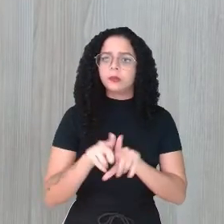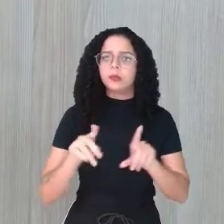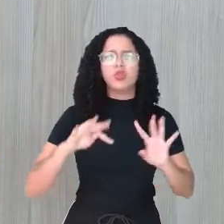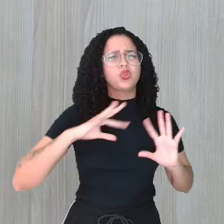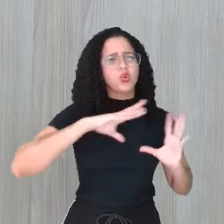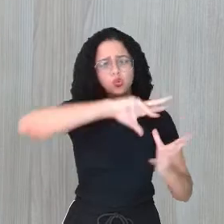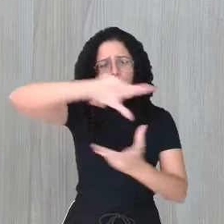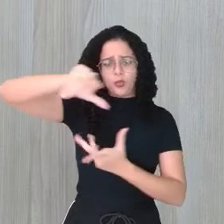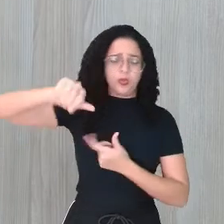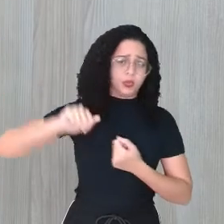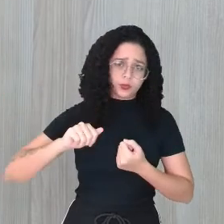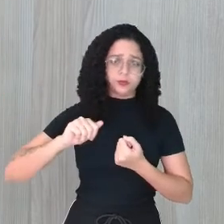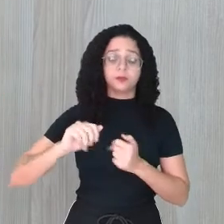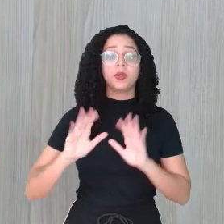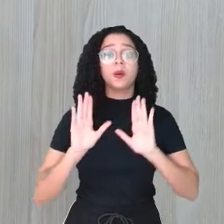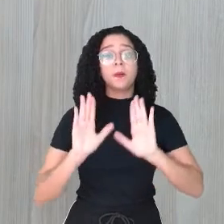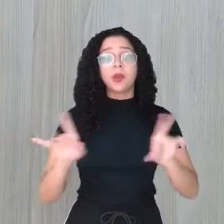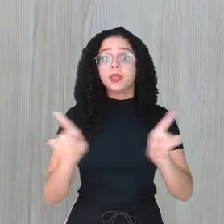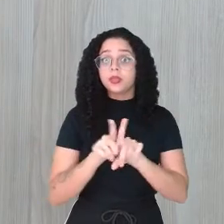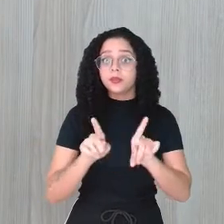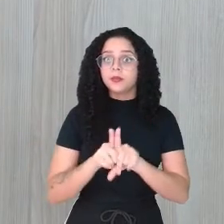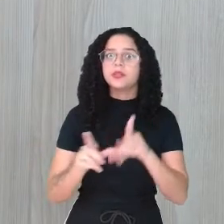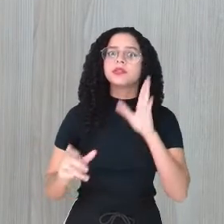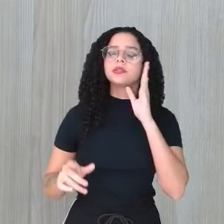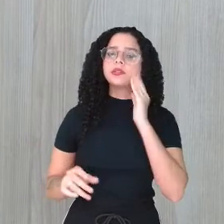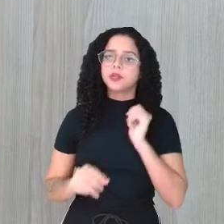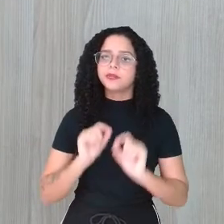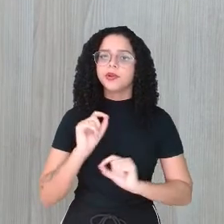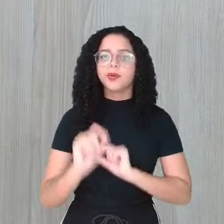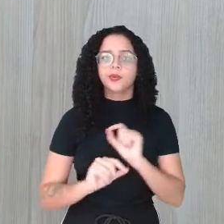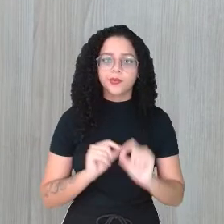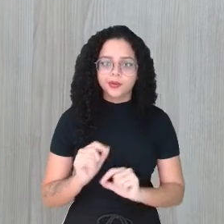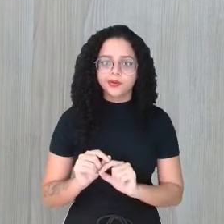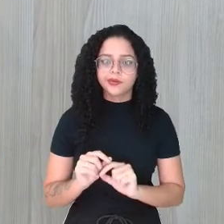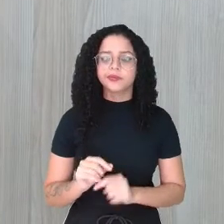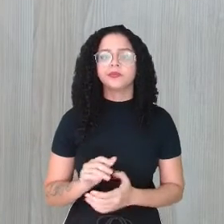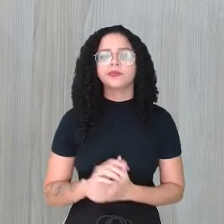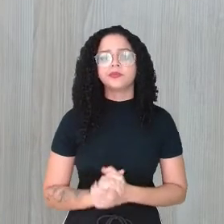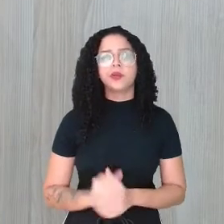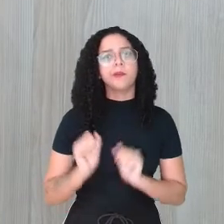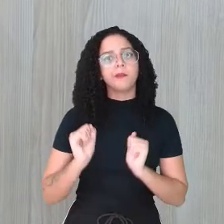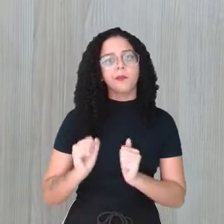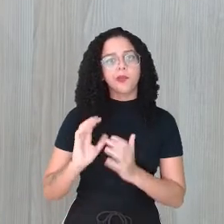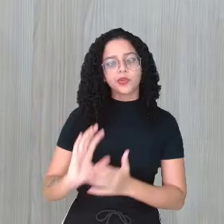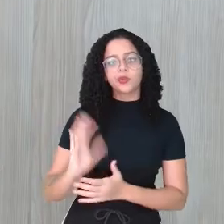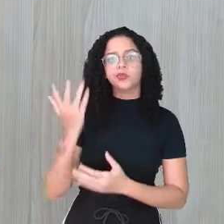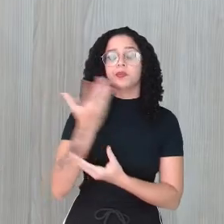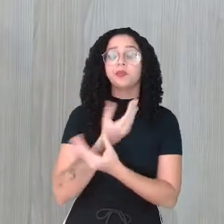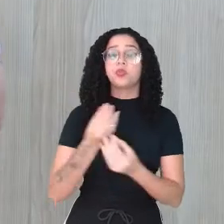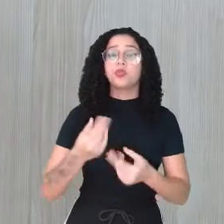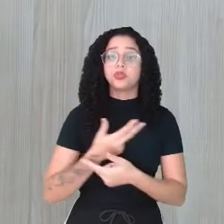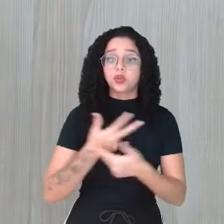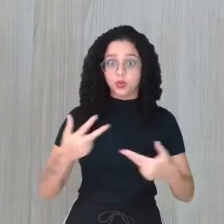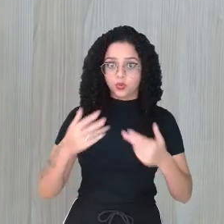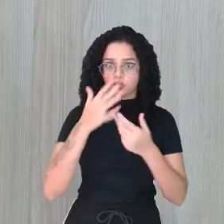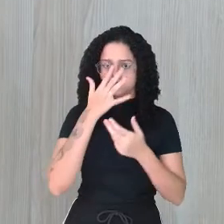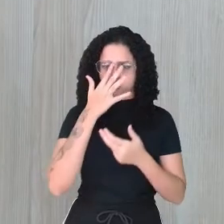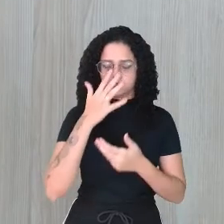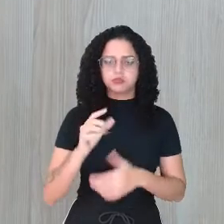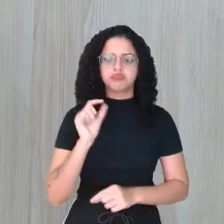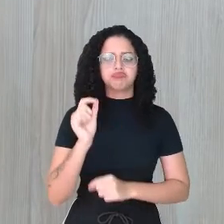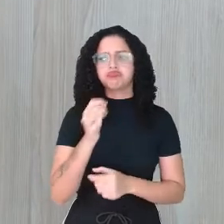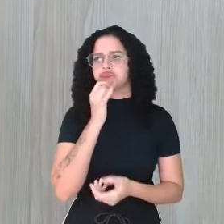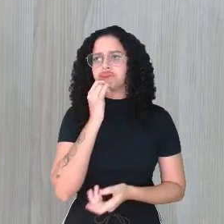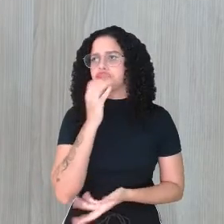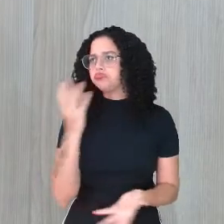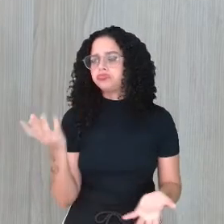mundial. Mas a gente também sabe que ele é causador de várias coisas, né? Uma dessas coisas